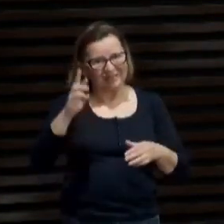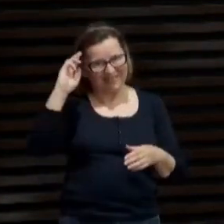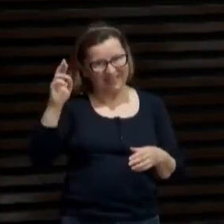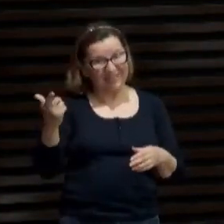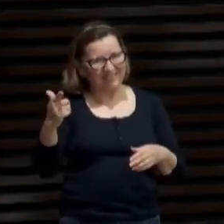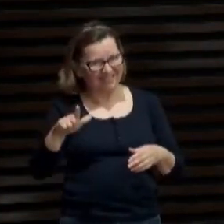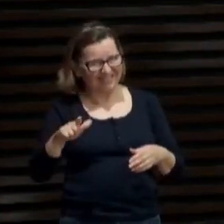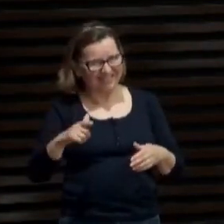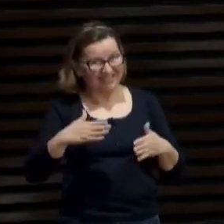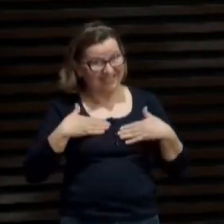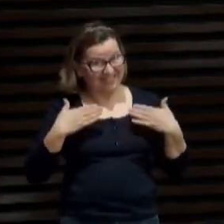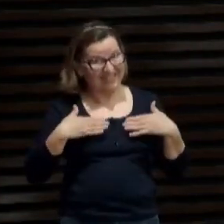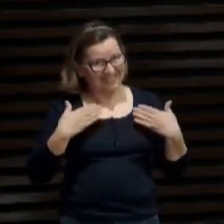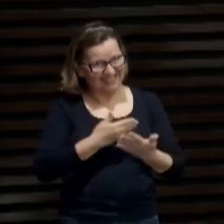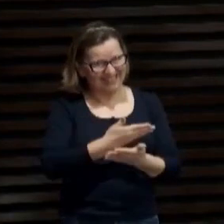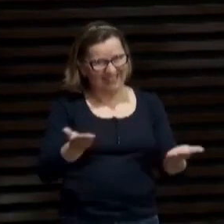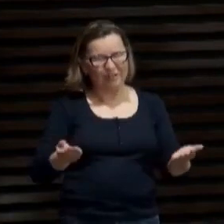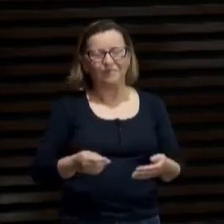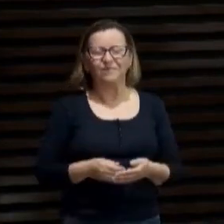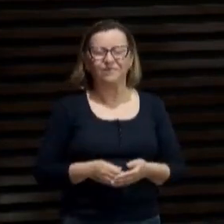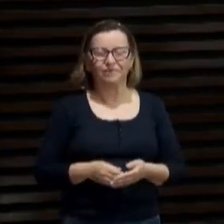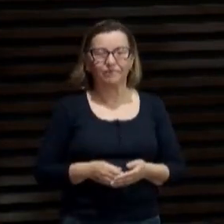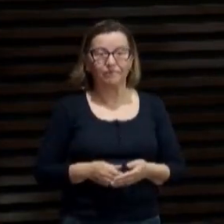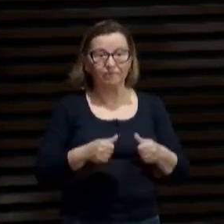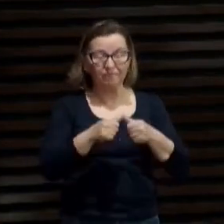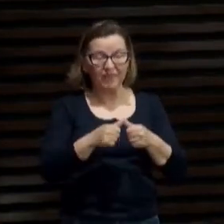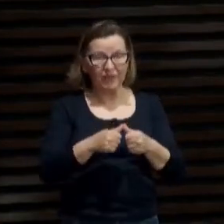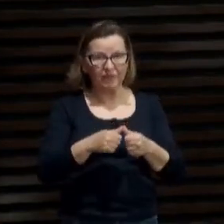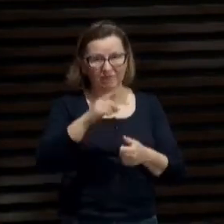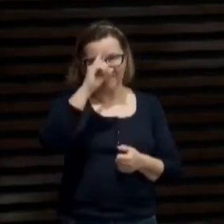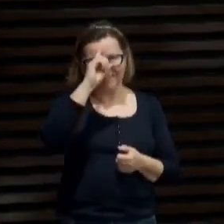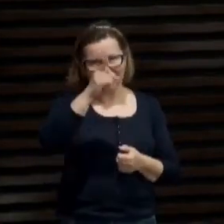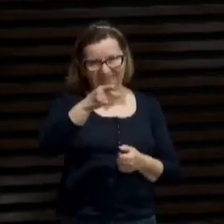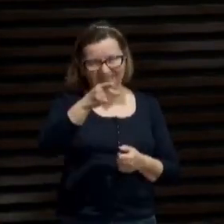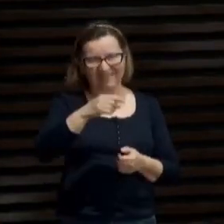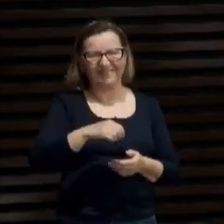digo, alegrai-vos. Amados, é um imperativo.